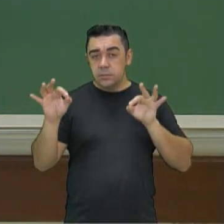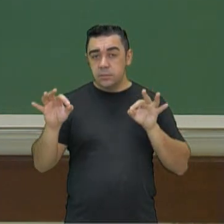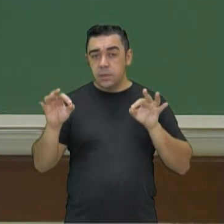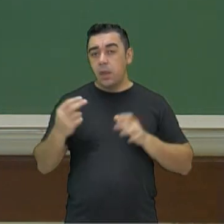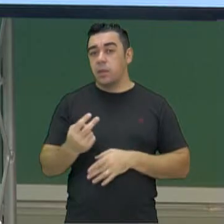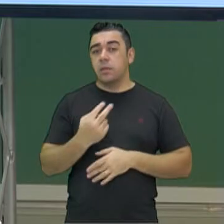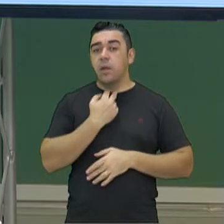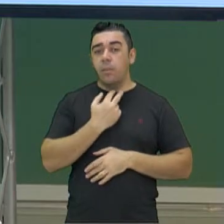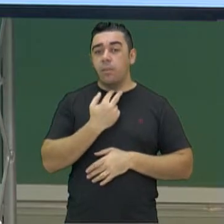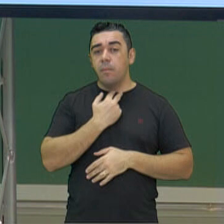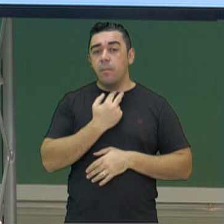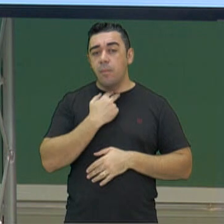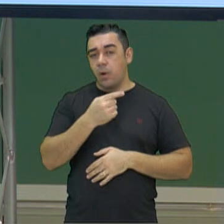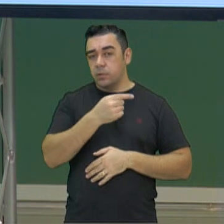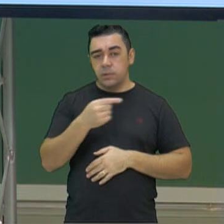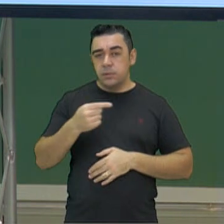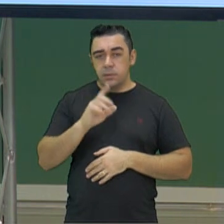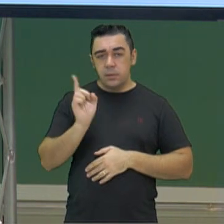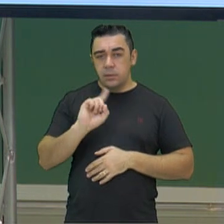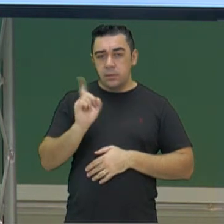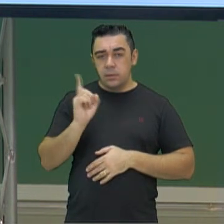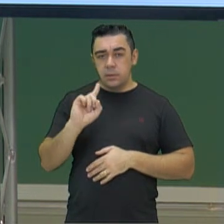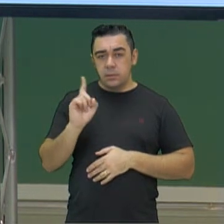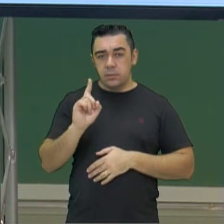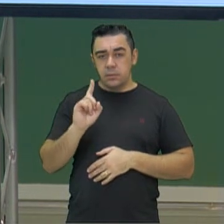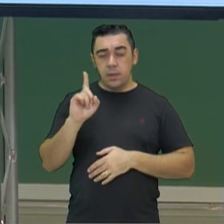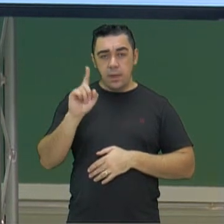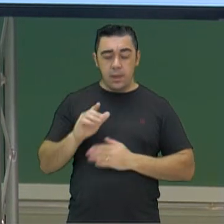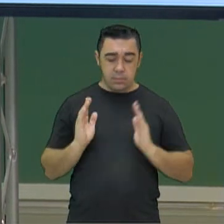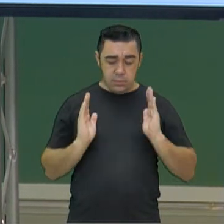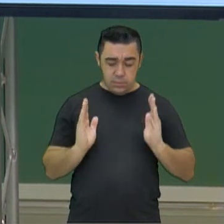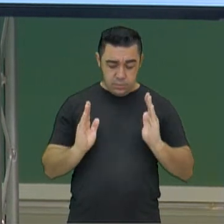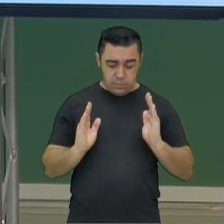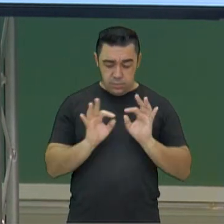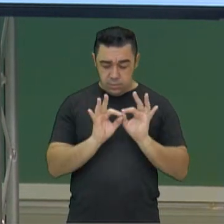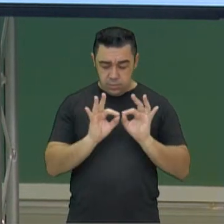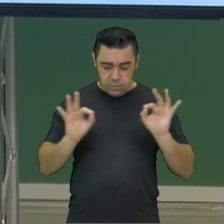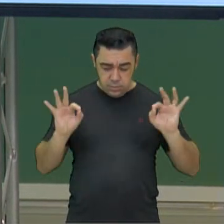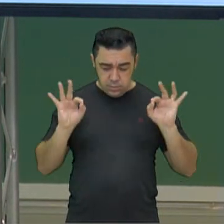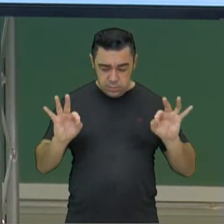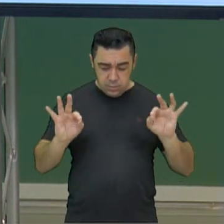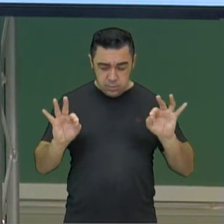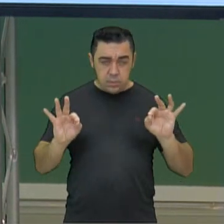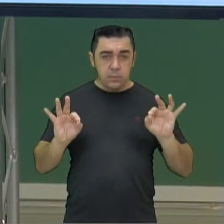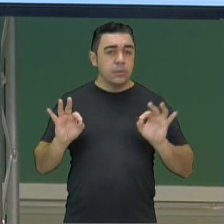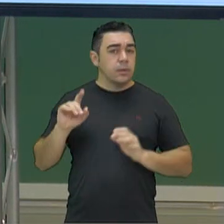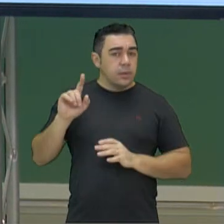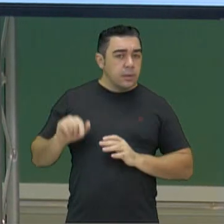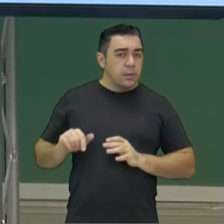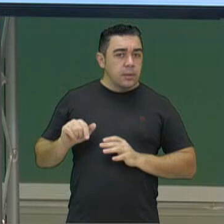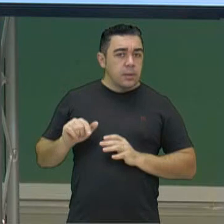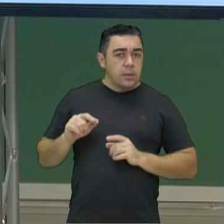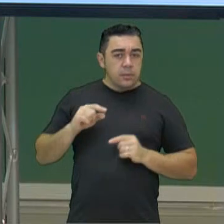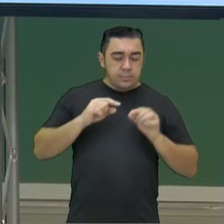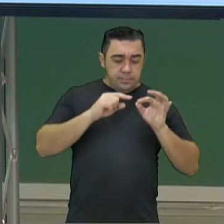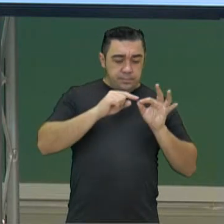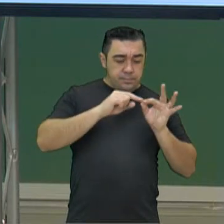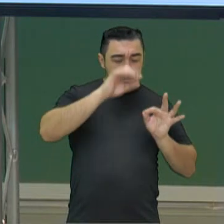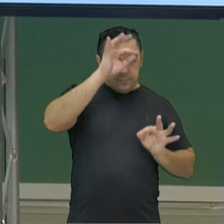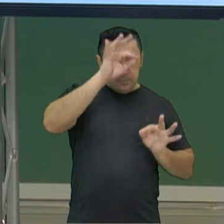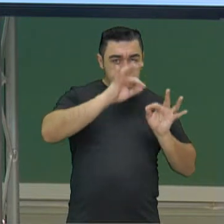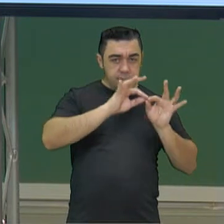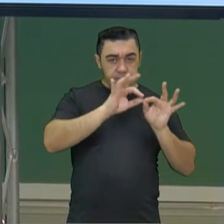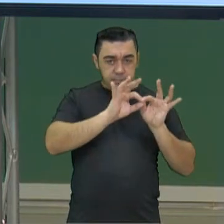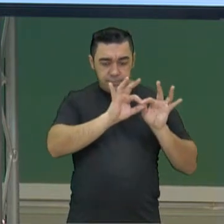Esse valor de B é a distância que a gente tem do semi-eixo menor.